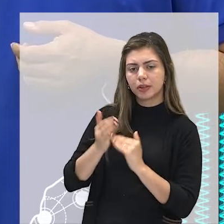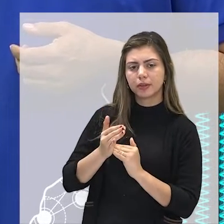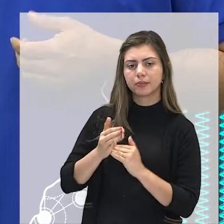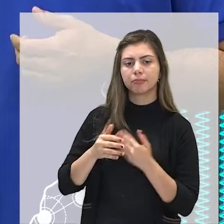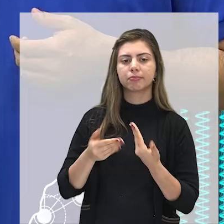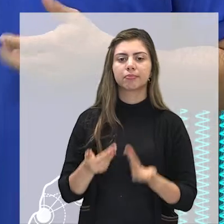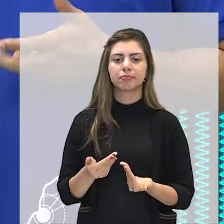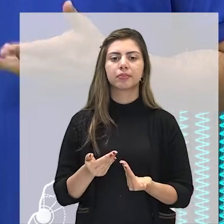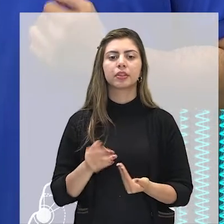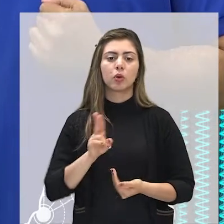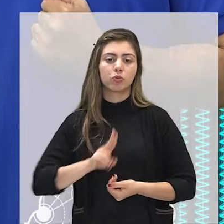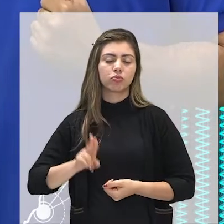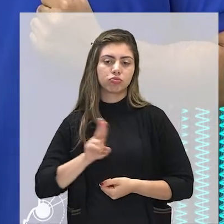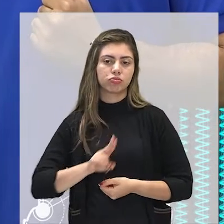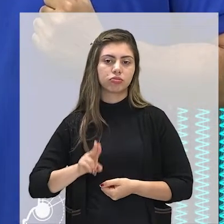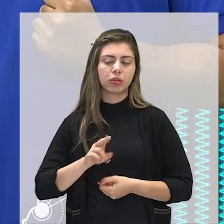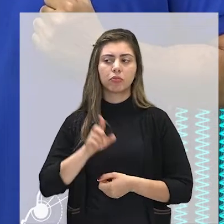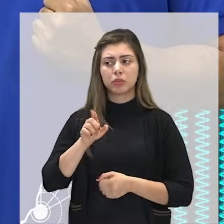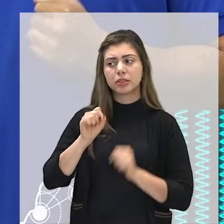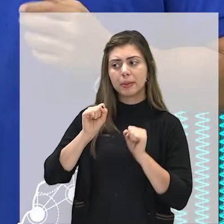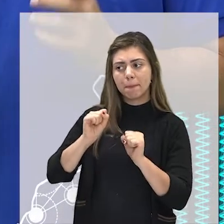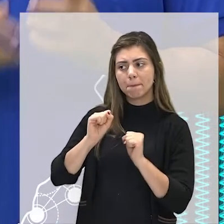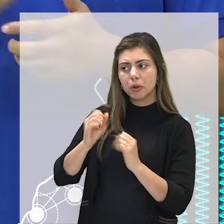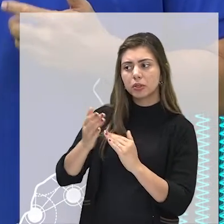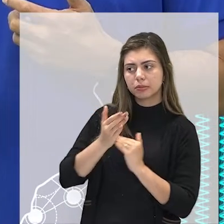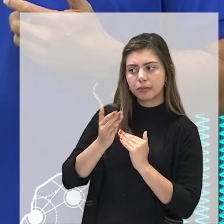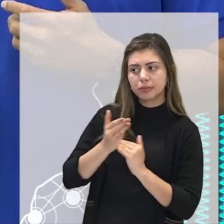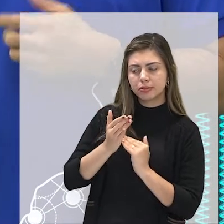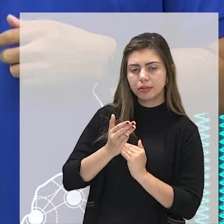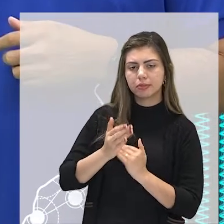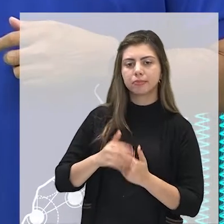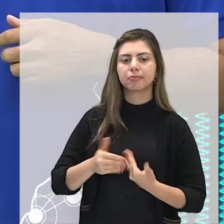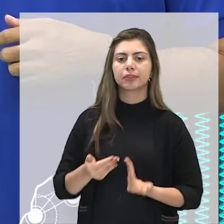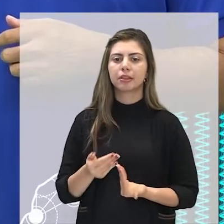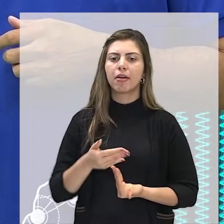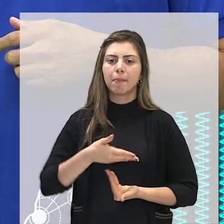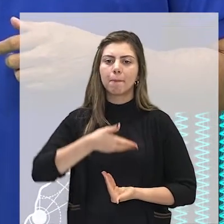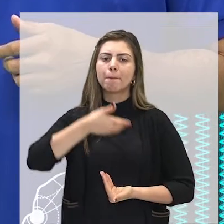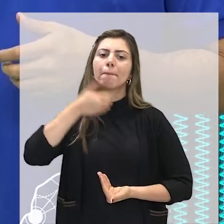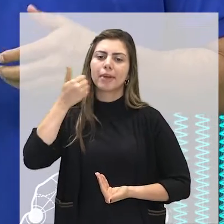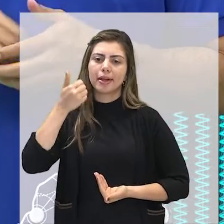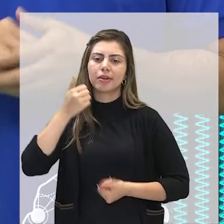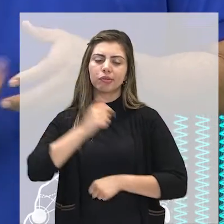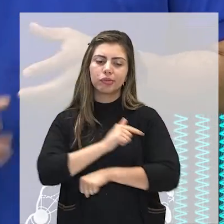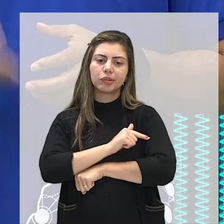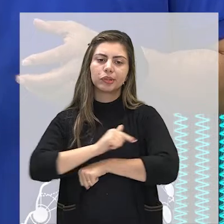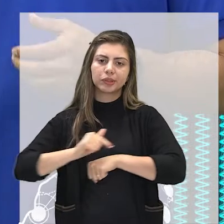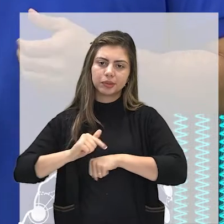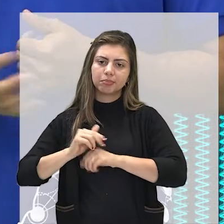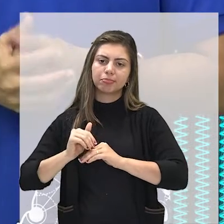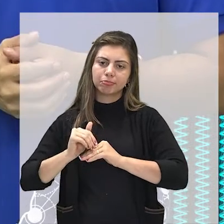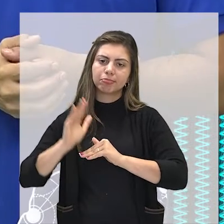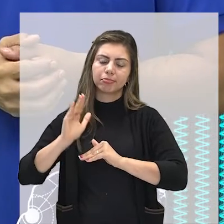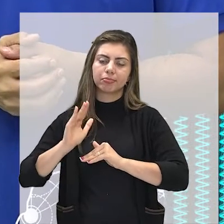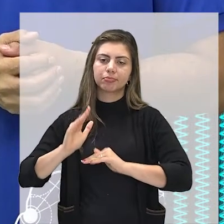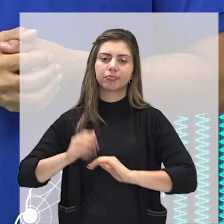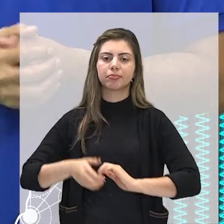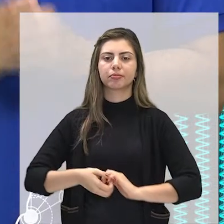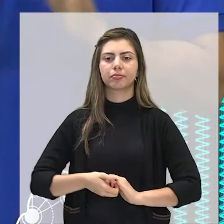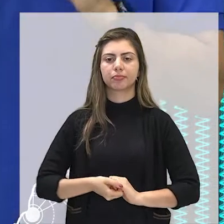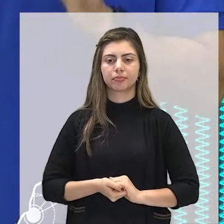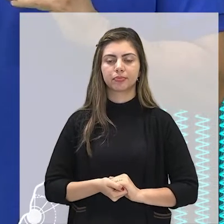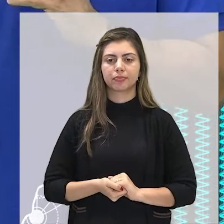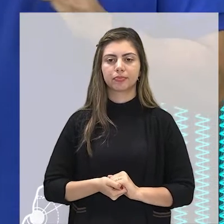do me a favor? Você poderia me fazer um favor? Repare que é um pouco mais educado, é uma forma mais polida, mais educada,